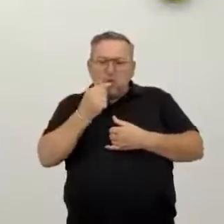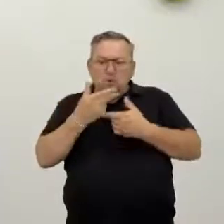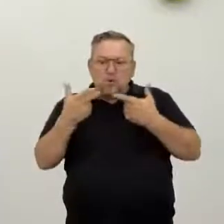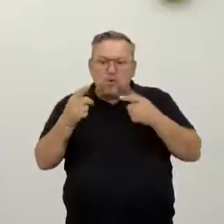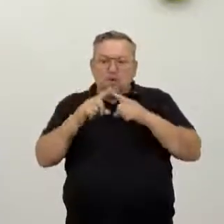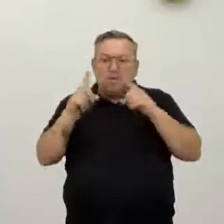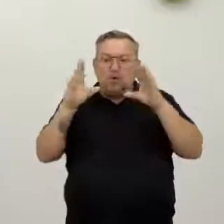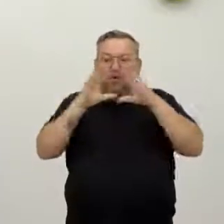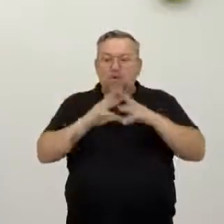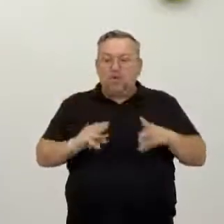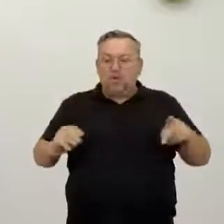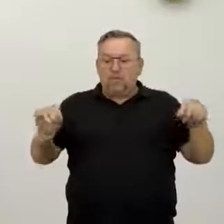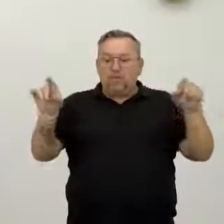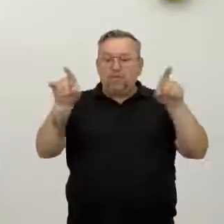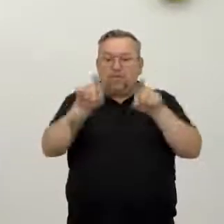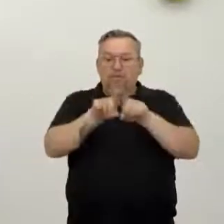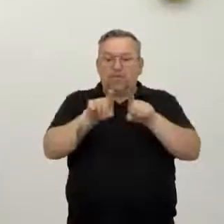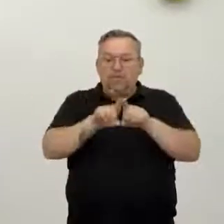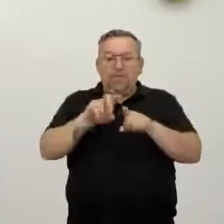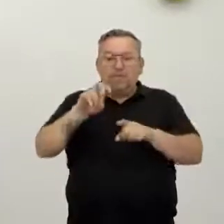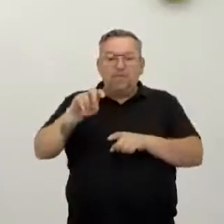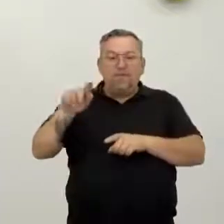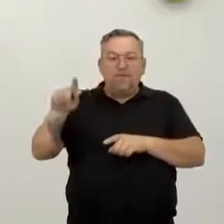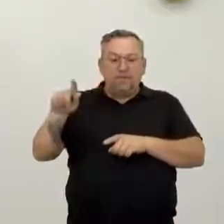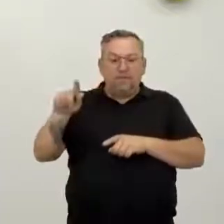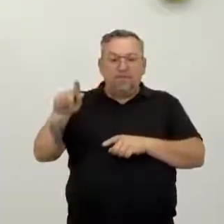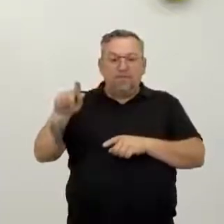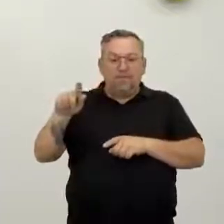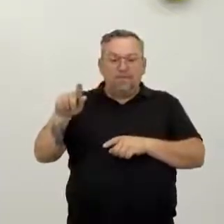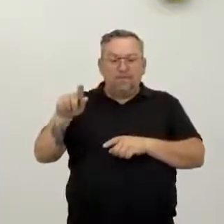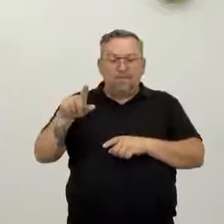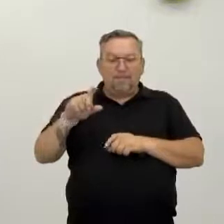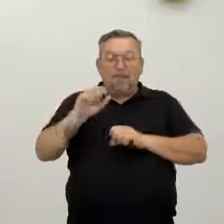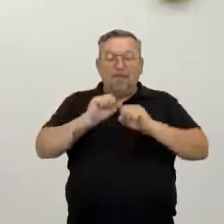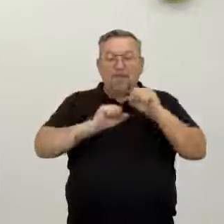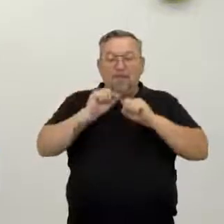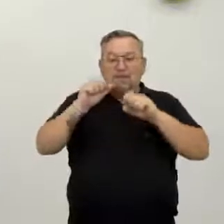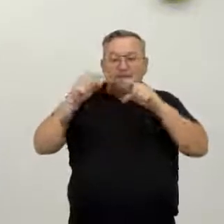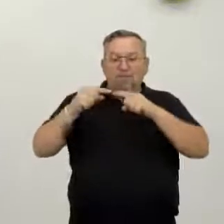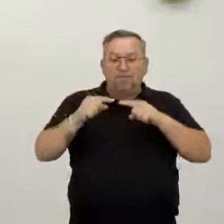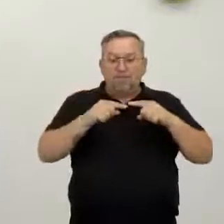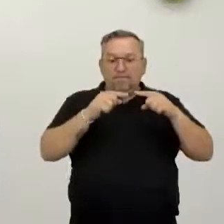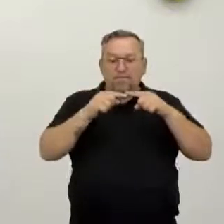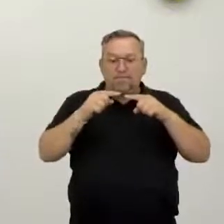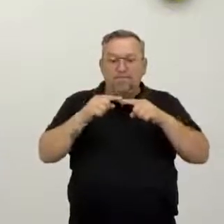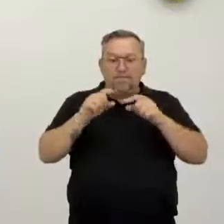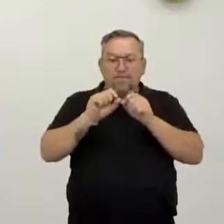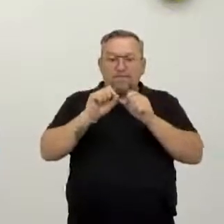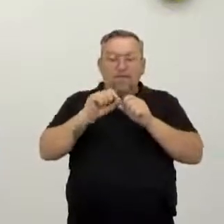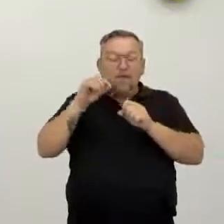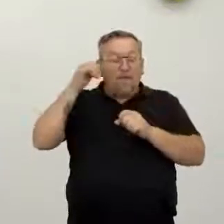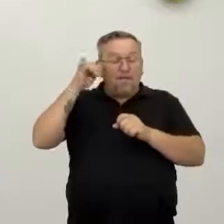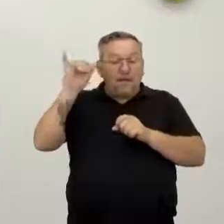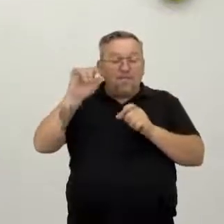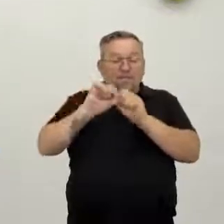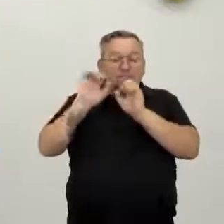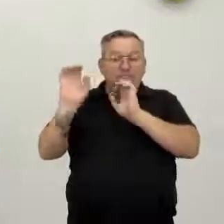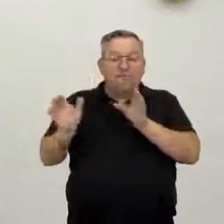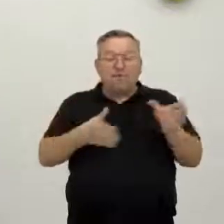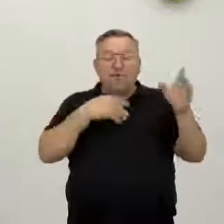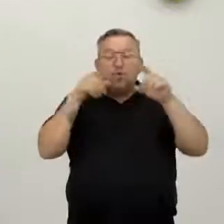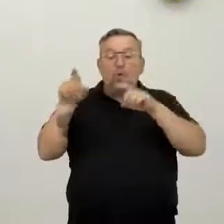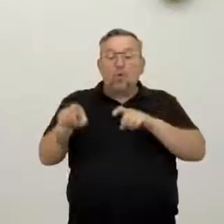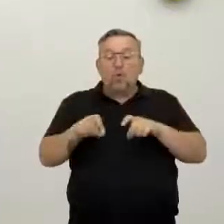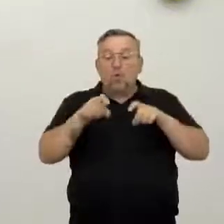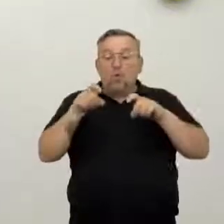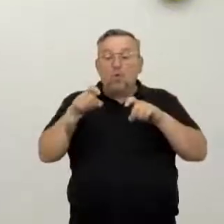poderão sumir aí na introdução do 5G, as empresas se interligando, as fazendas, né, na produção, tanto na agricultura